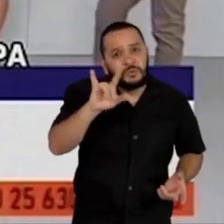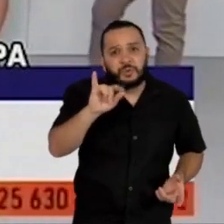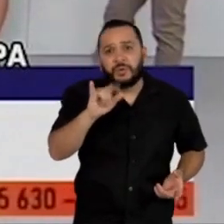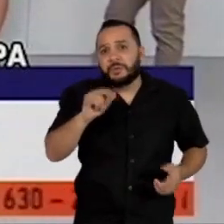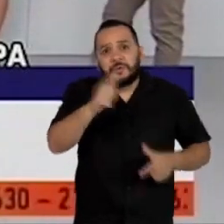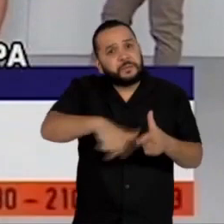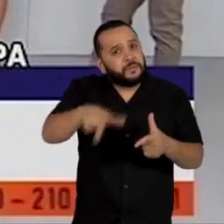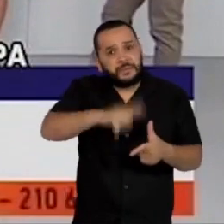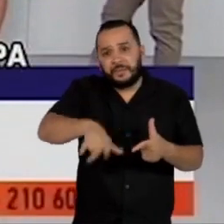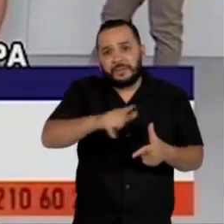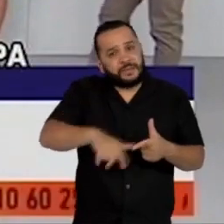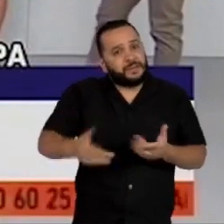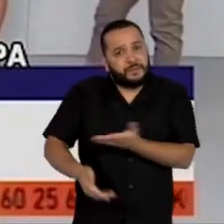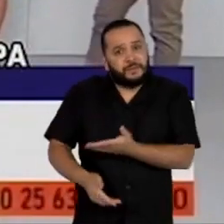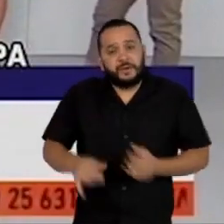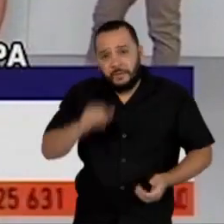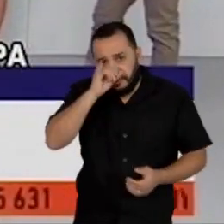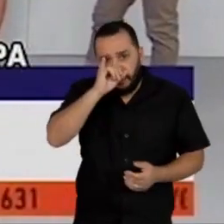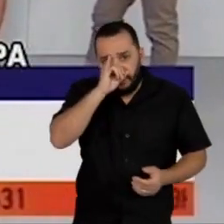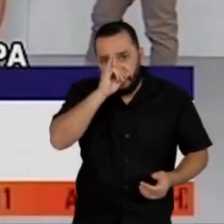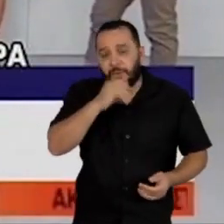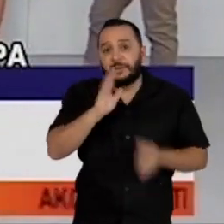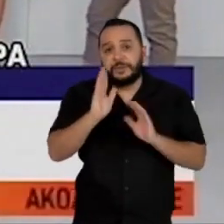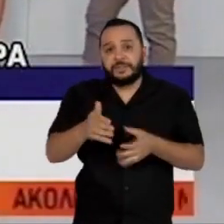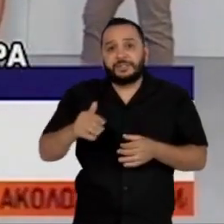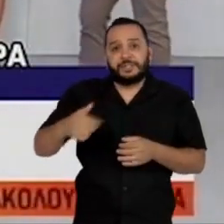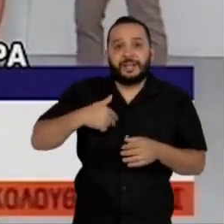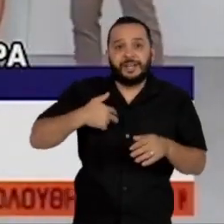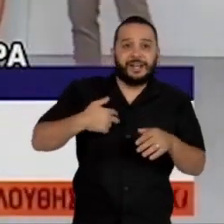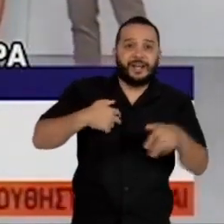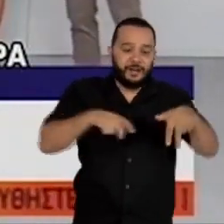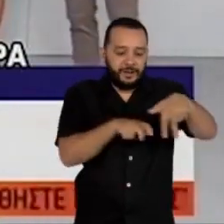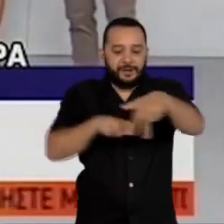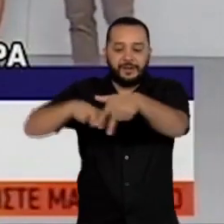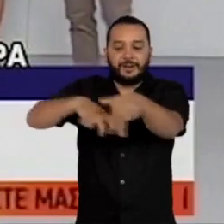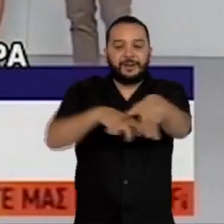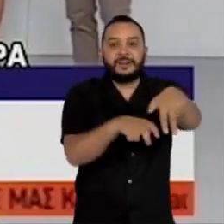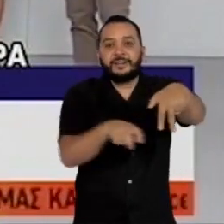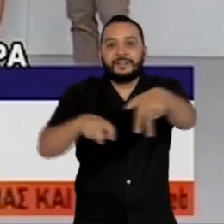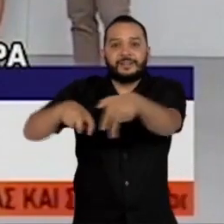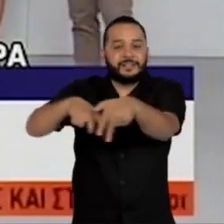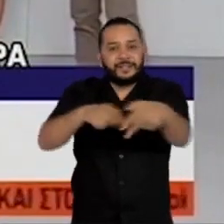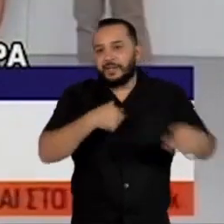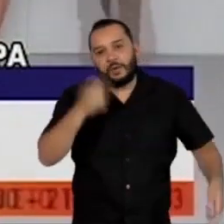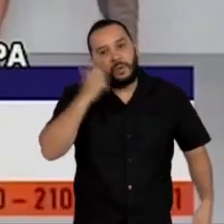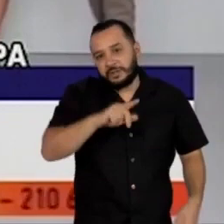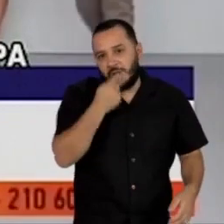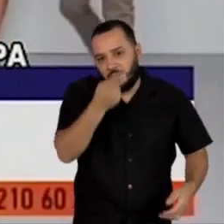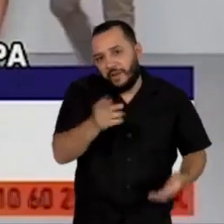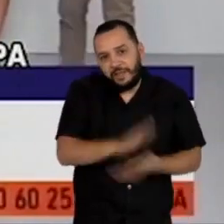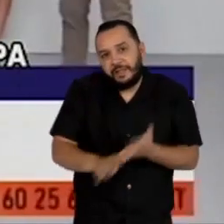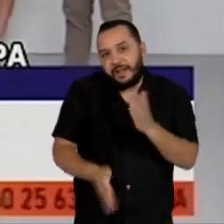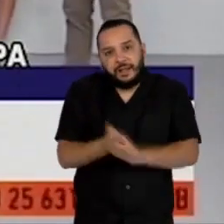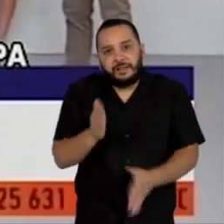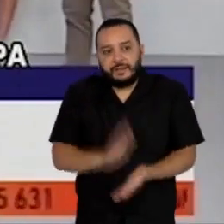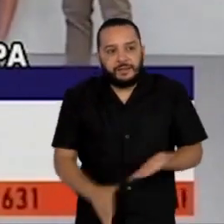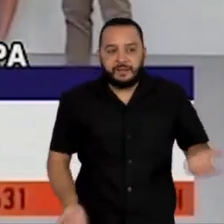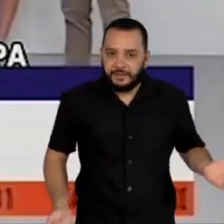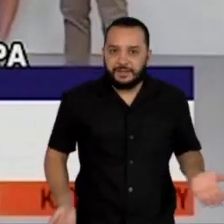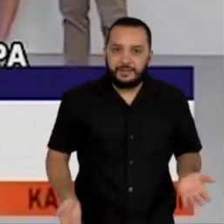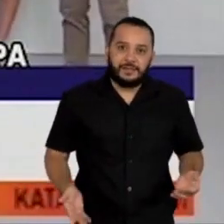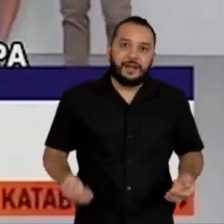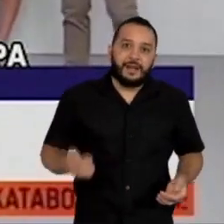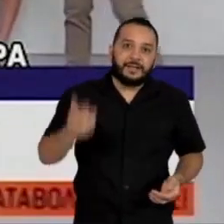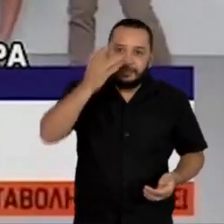um problema com o porco, que o perseguiu durante todo o dia e nem conseguiu falar direito. Enquanto os